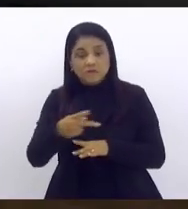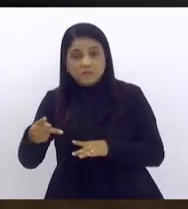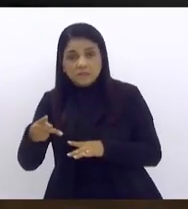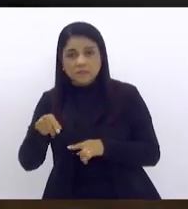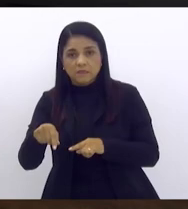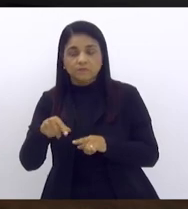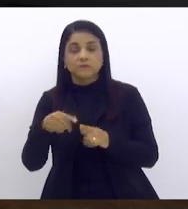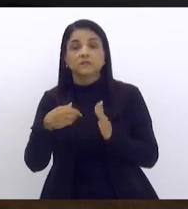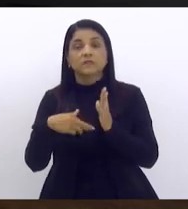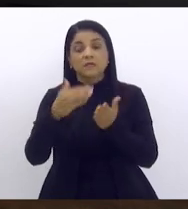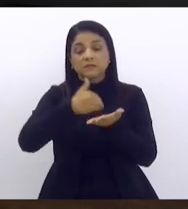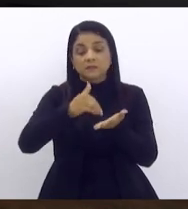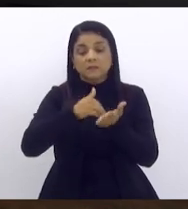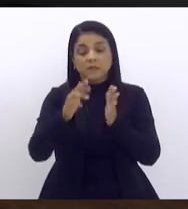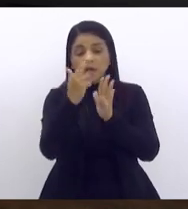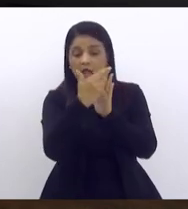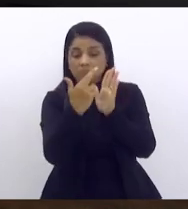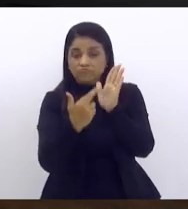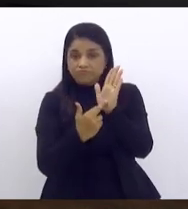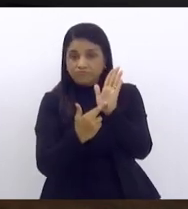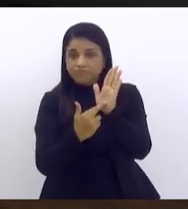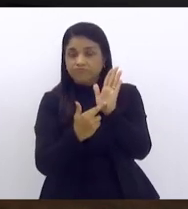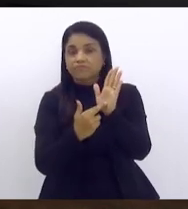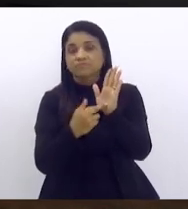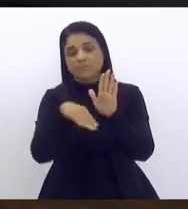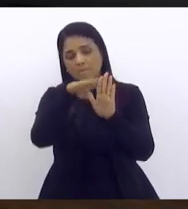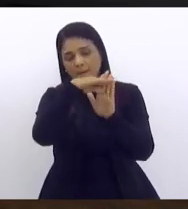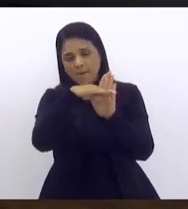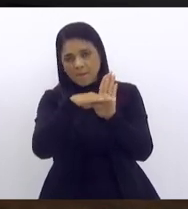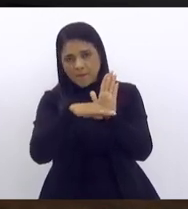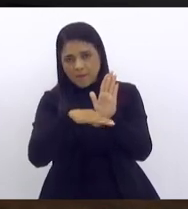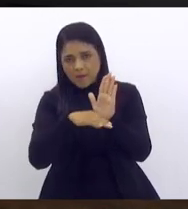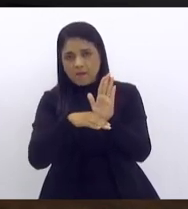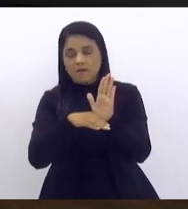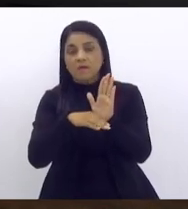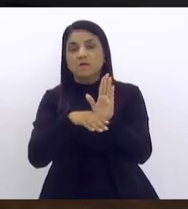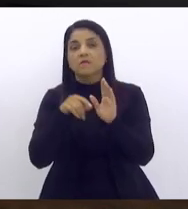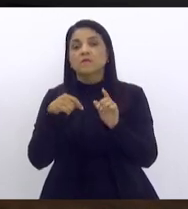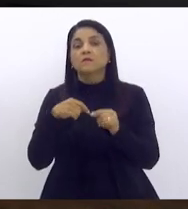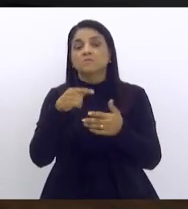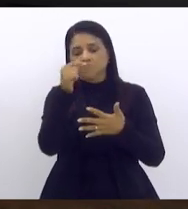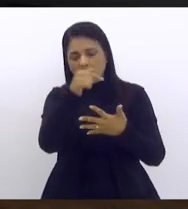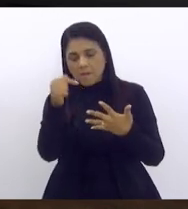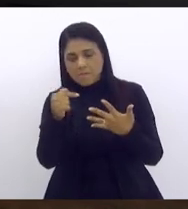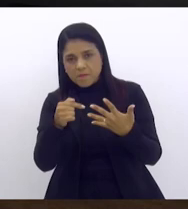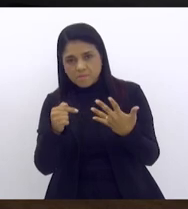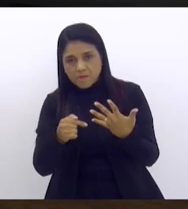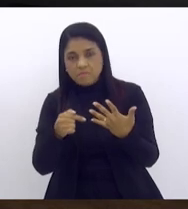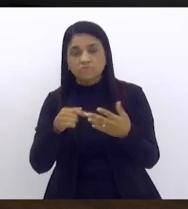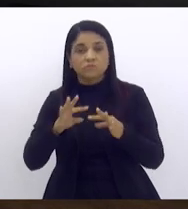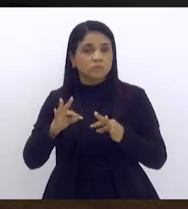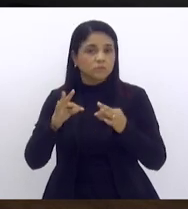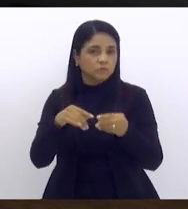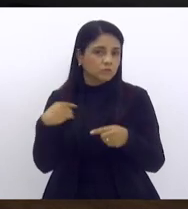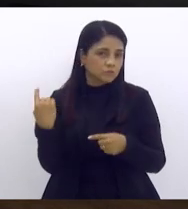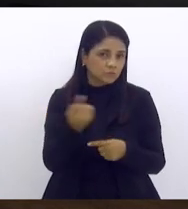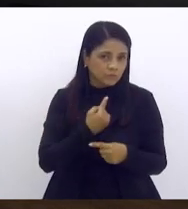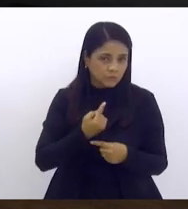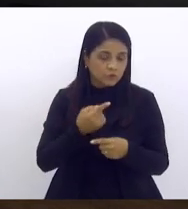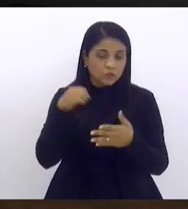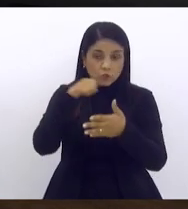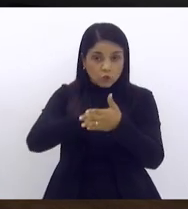são os indicadores, porque tenho certeza que todos vocês, né, todos nós, legitimamente, temos as nossas